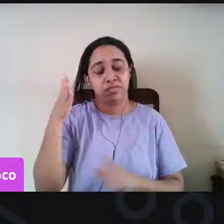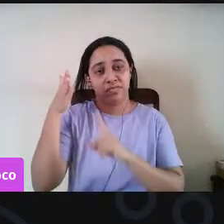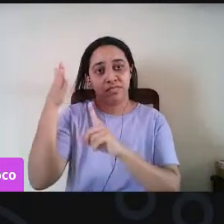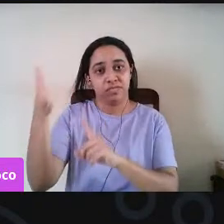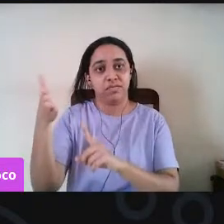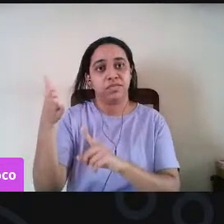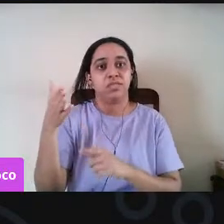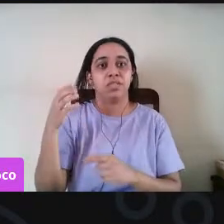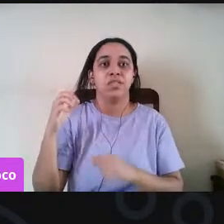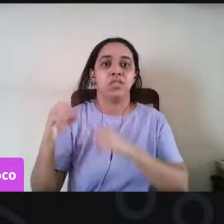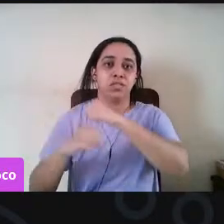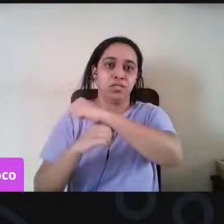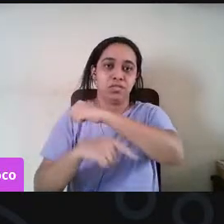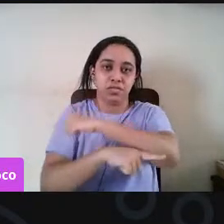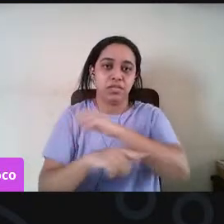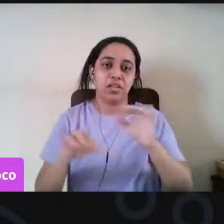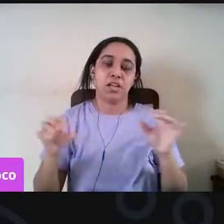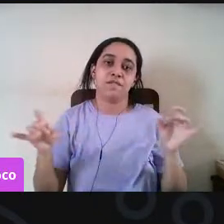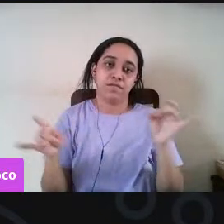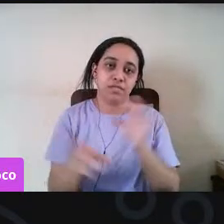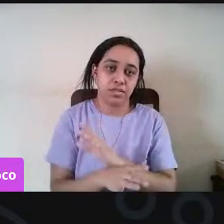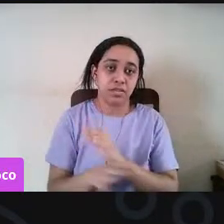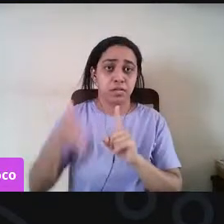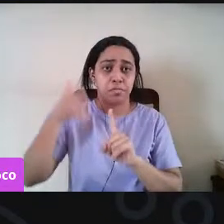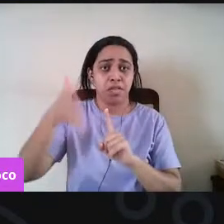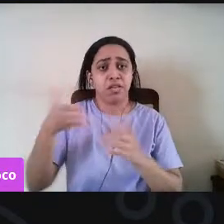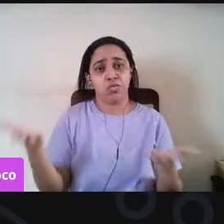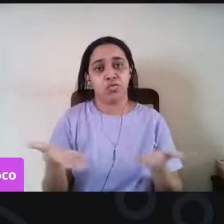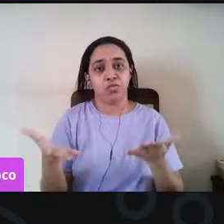gente encerrar essa palestra de hoje.